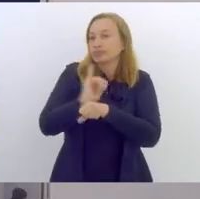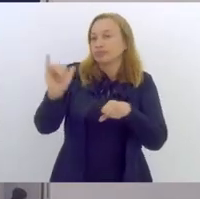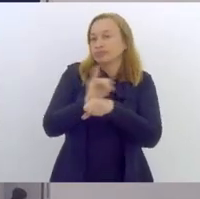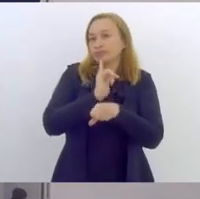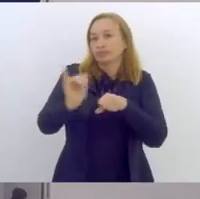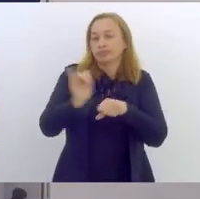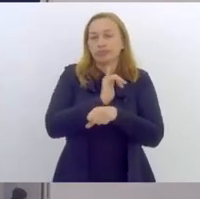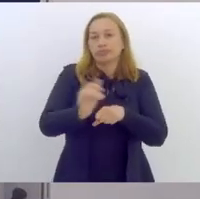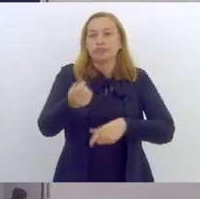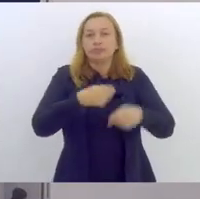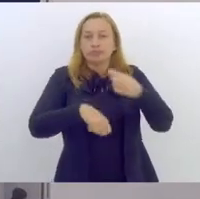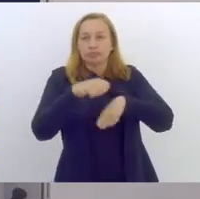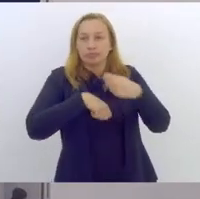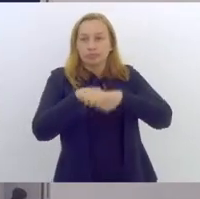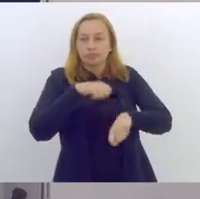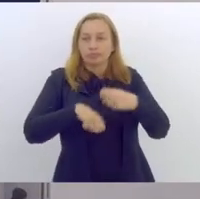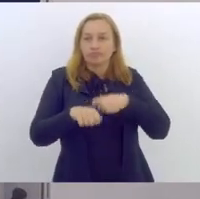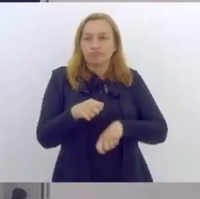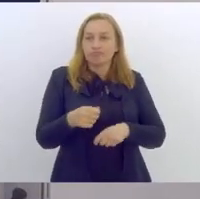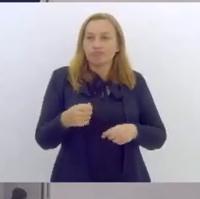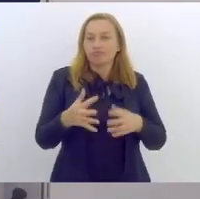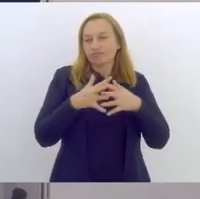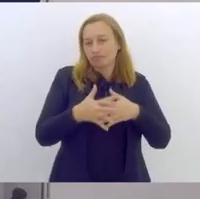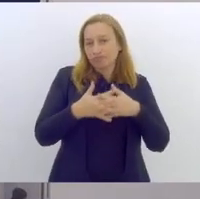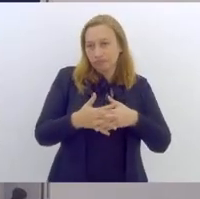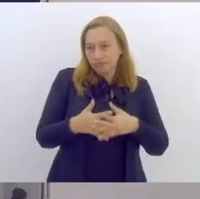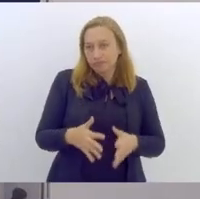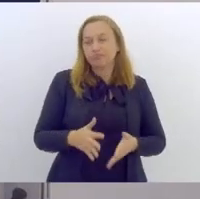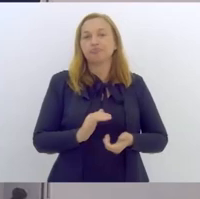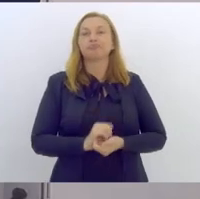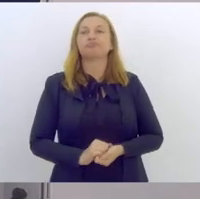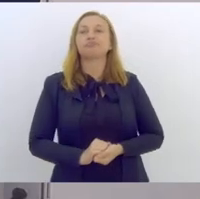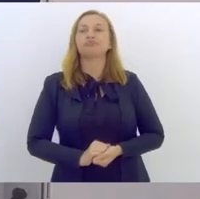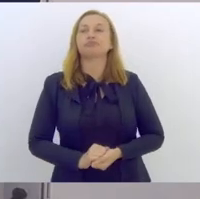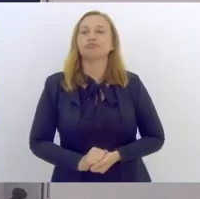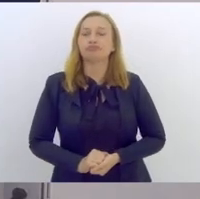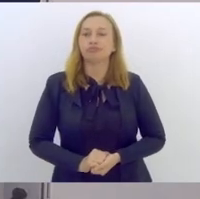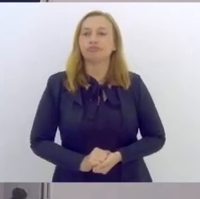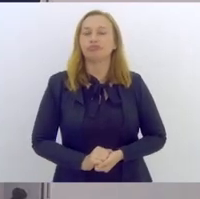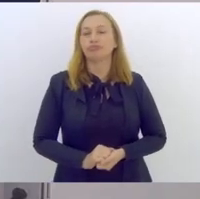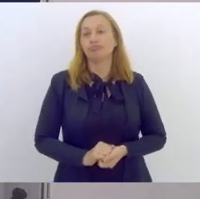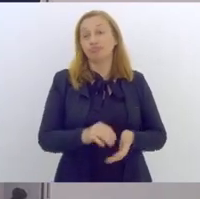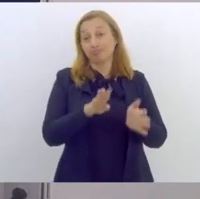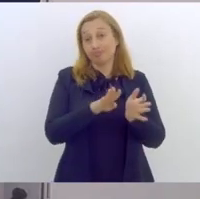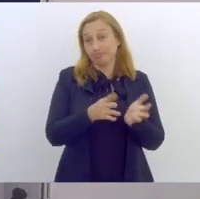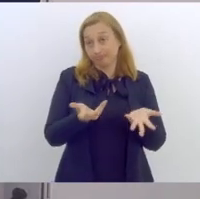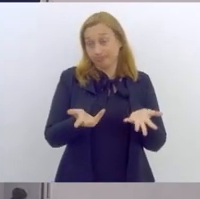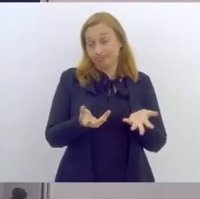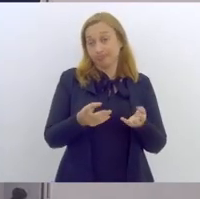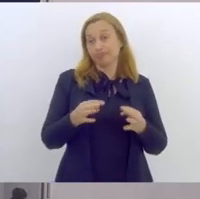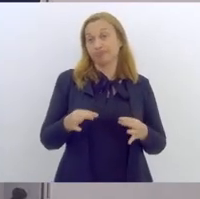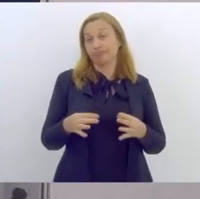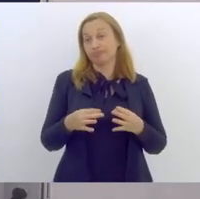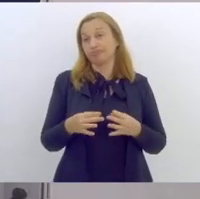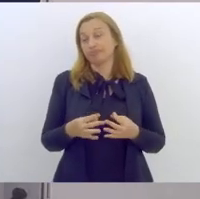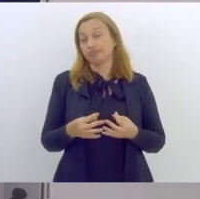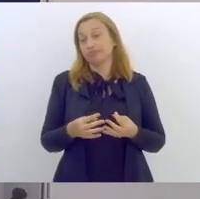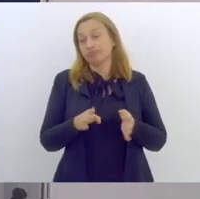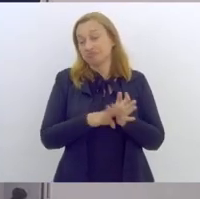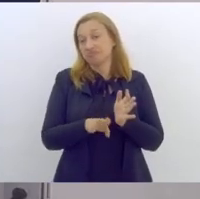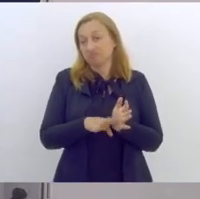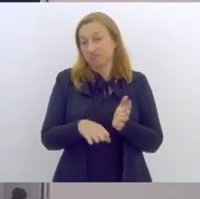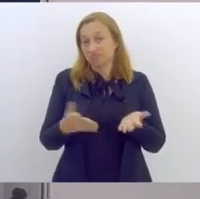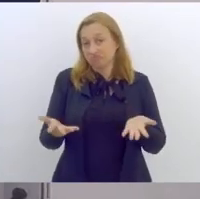para que isso não gera um primeiro gasto de necessário sobretudo um gás desnecessário